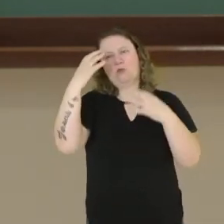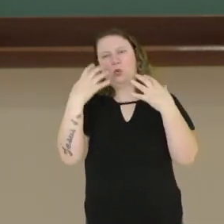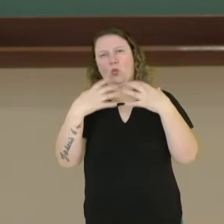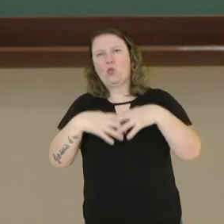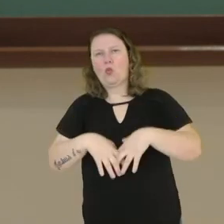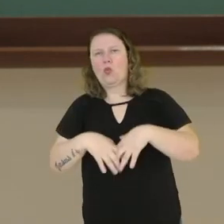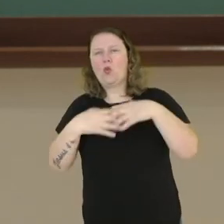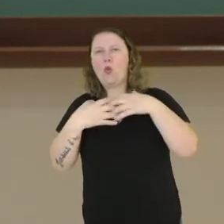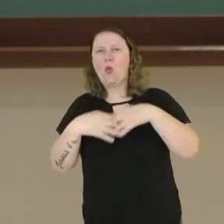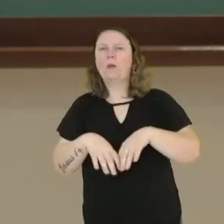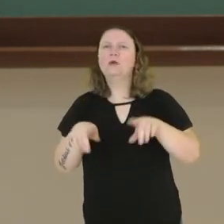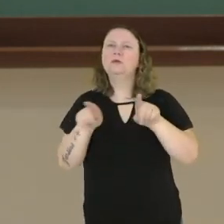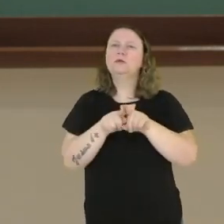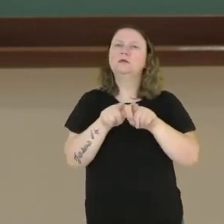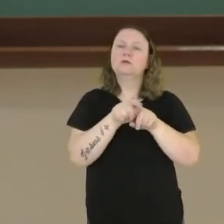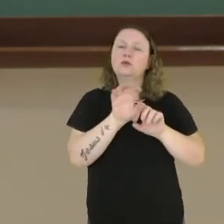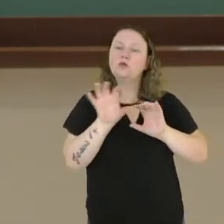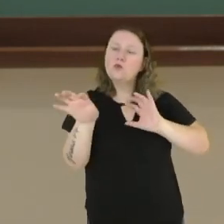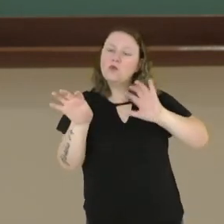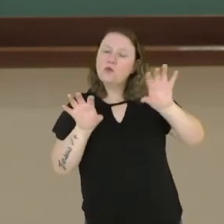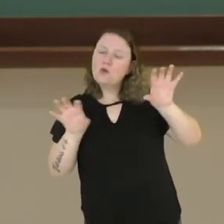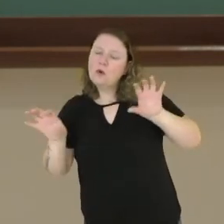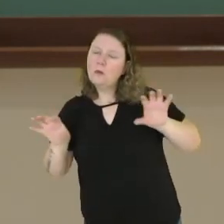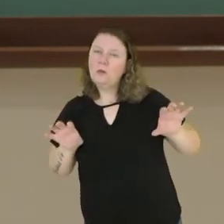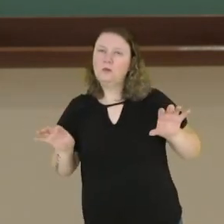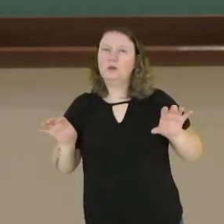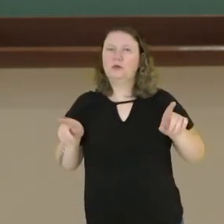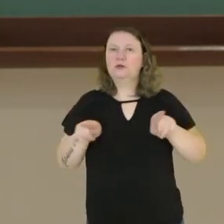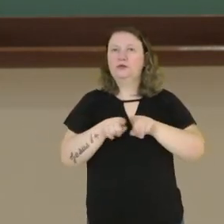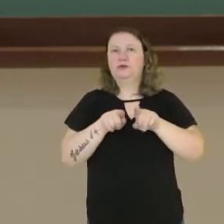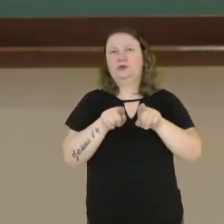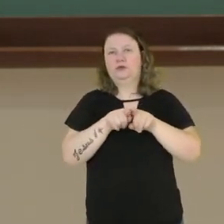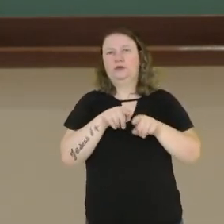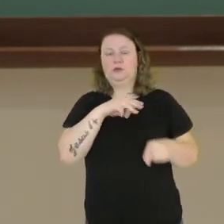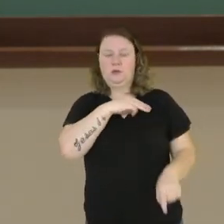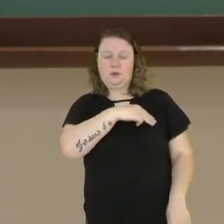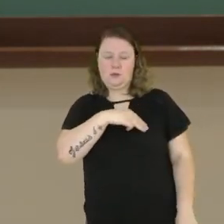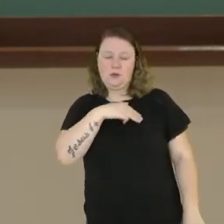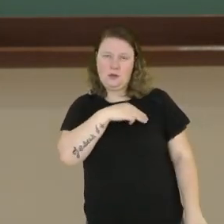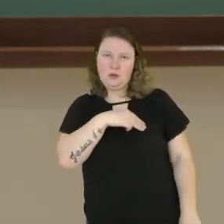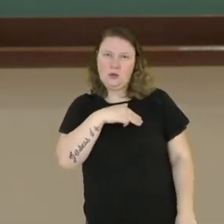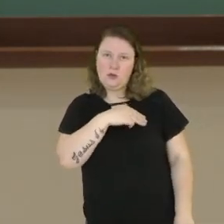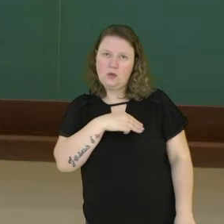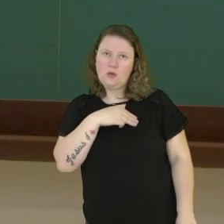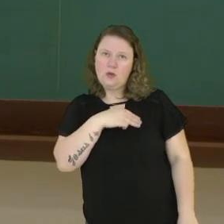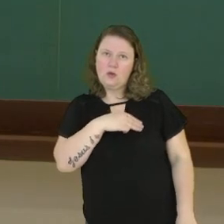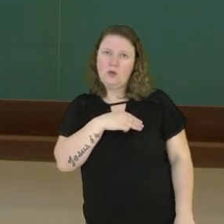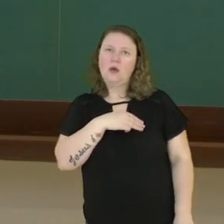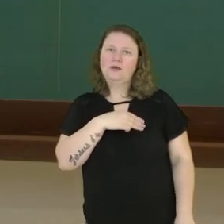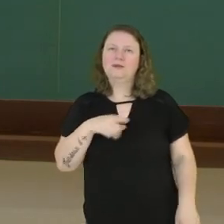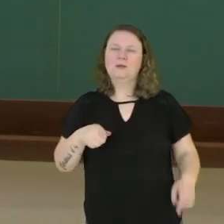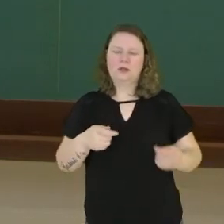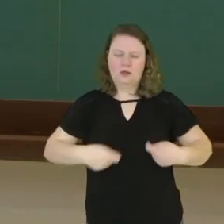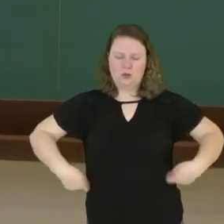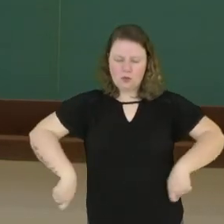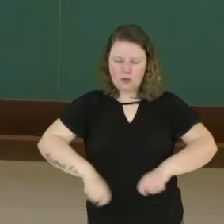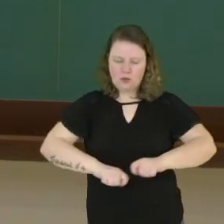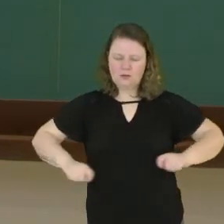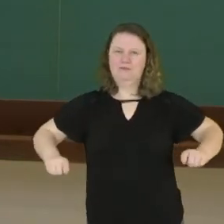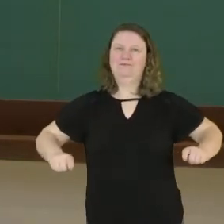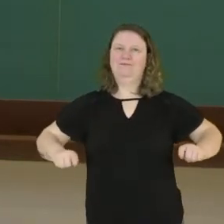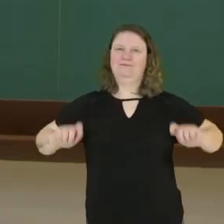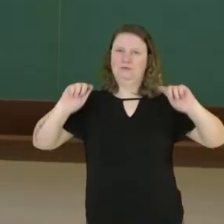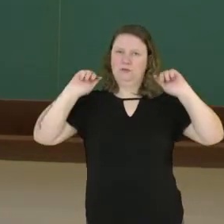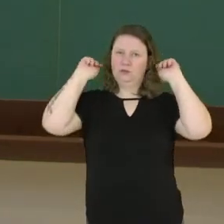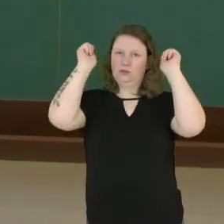região toda foi uma região onde fizeram parte das missões jesuíticas. Então, de certa maneira, um